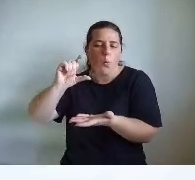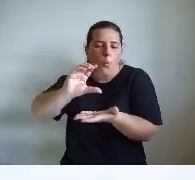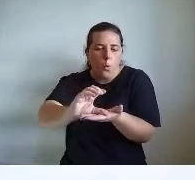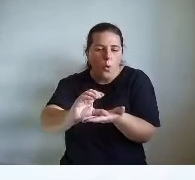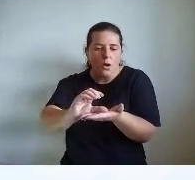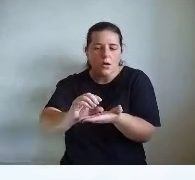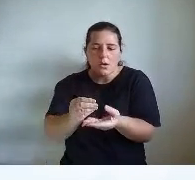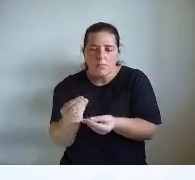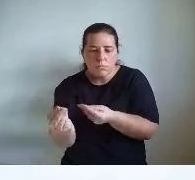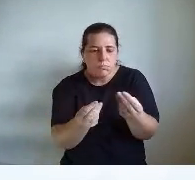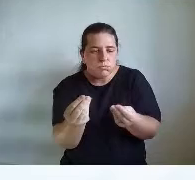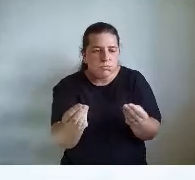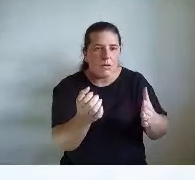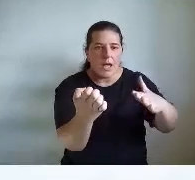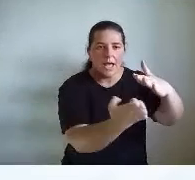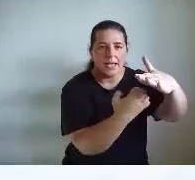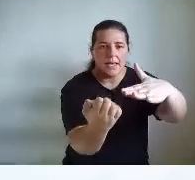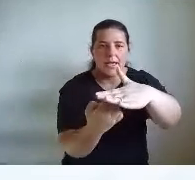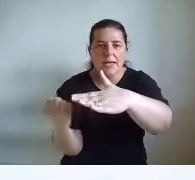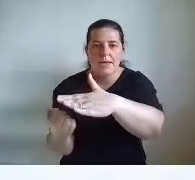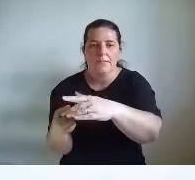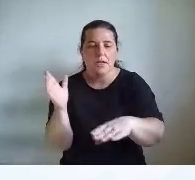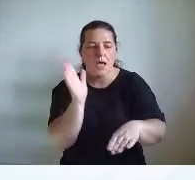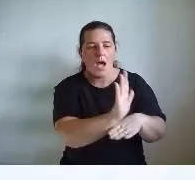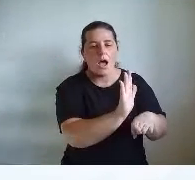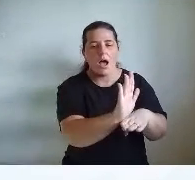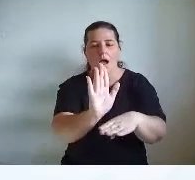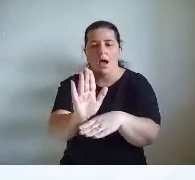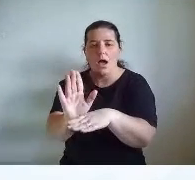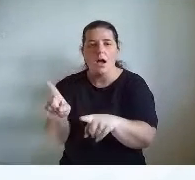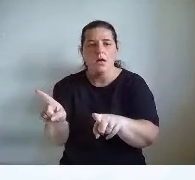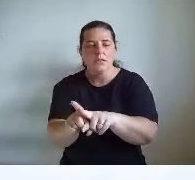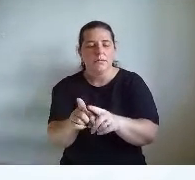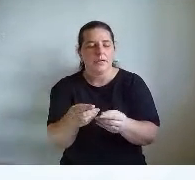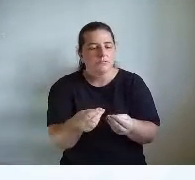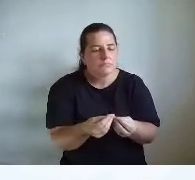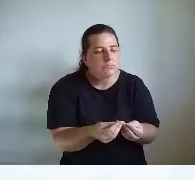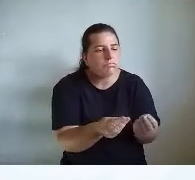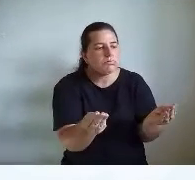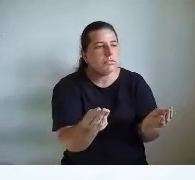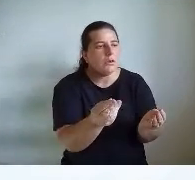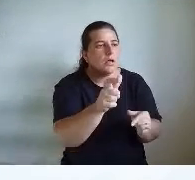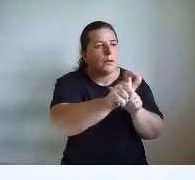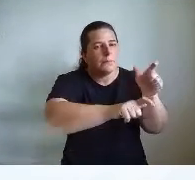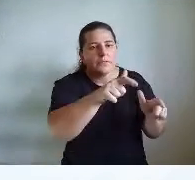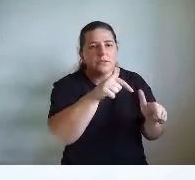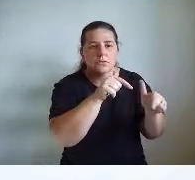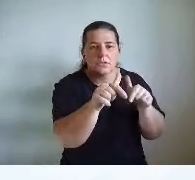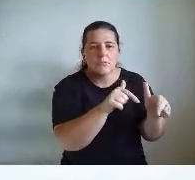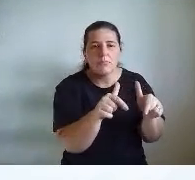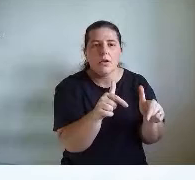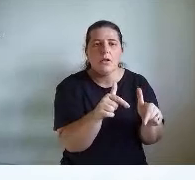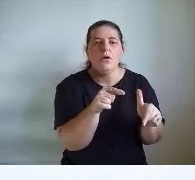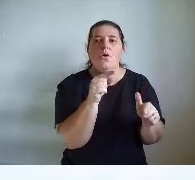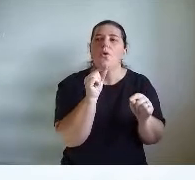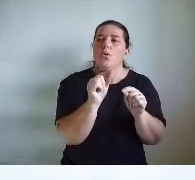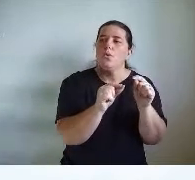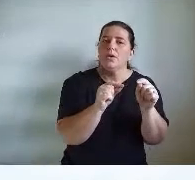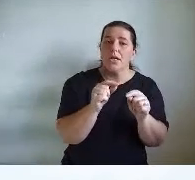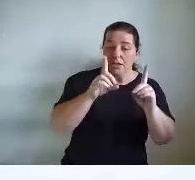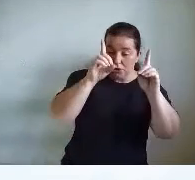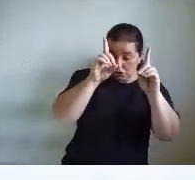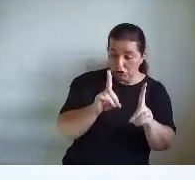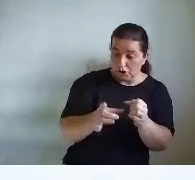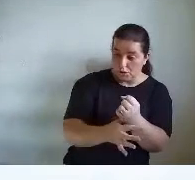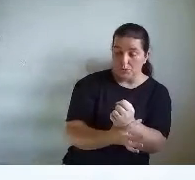trabalhadores e trabalhadoras para não permitir que eles deixem de receber, né, todos os seus direitos nesse período em que as atividades